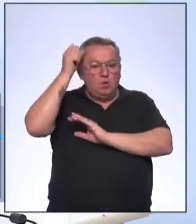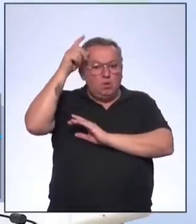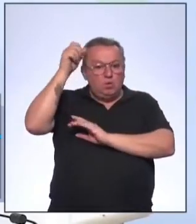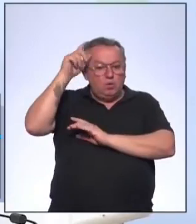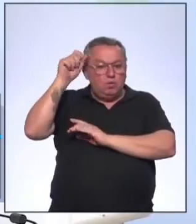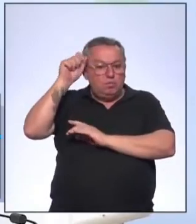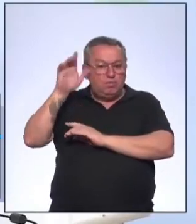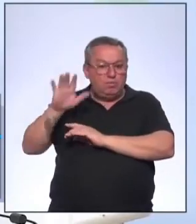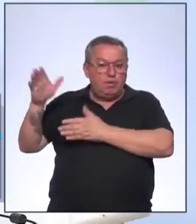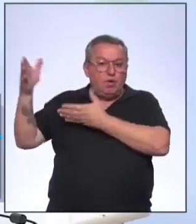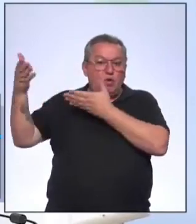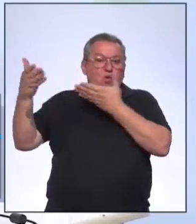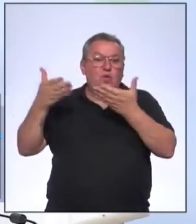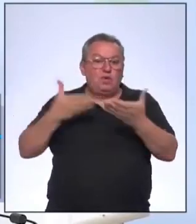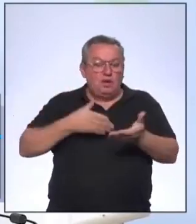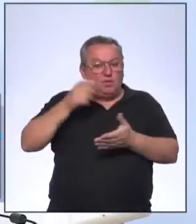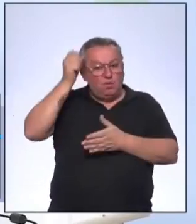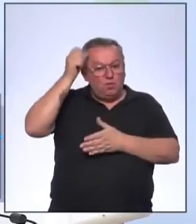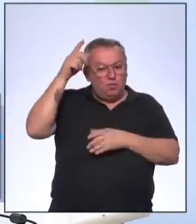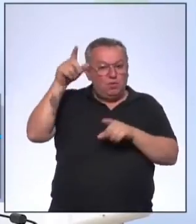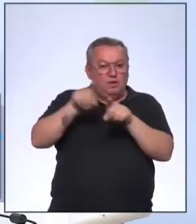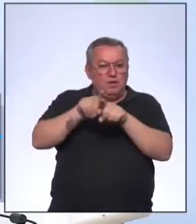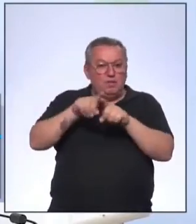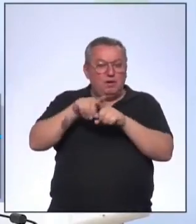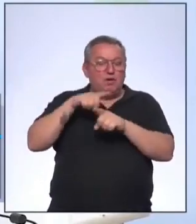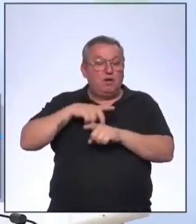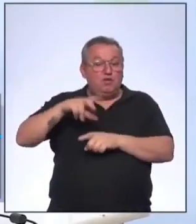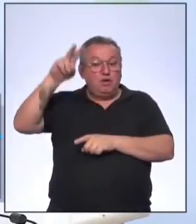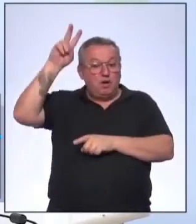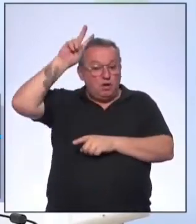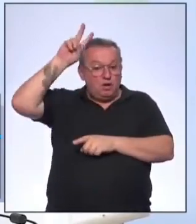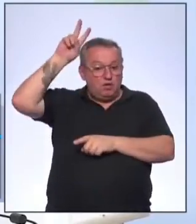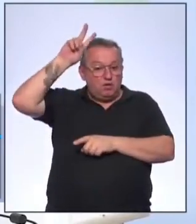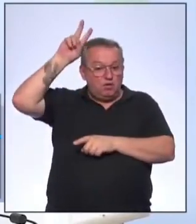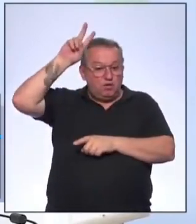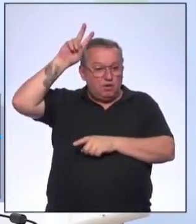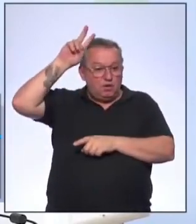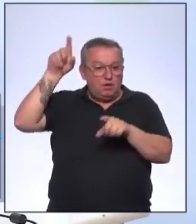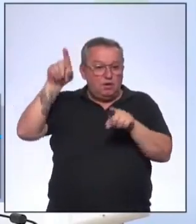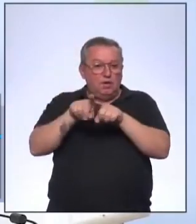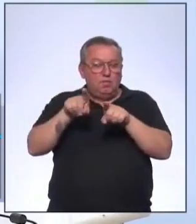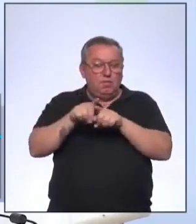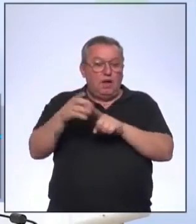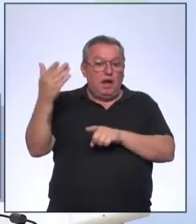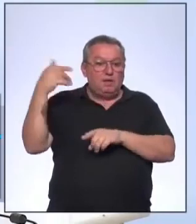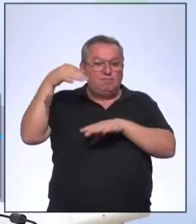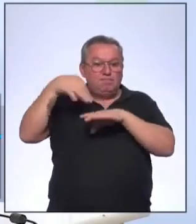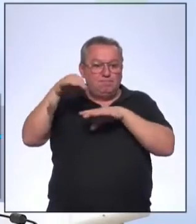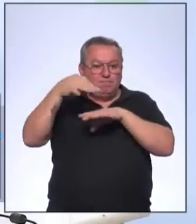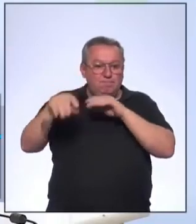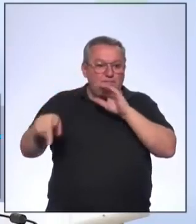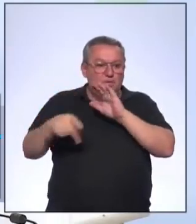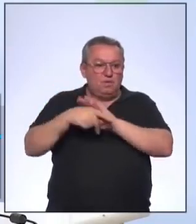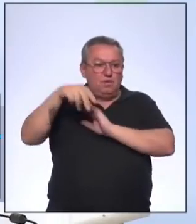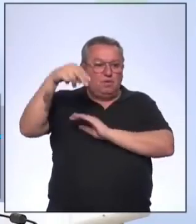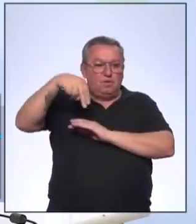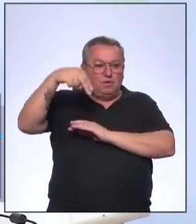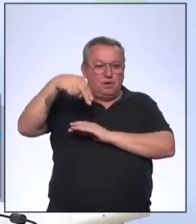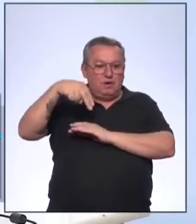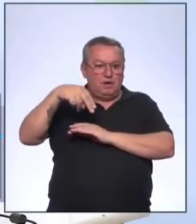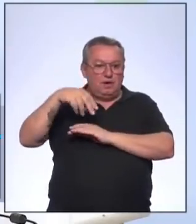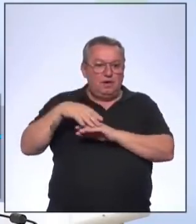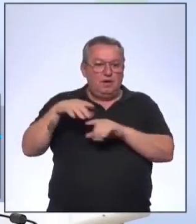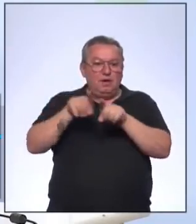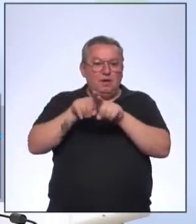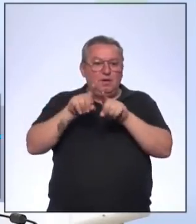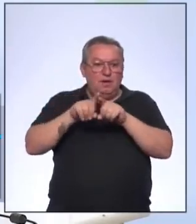africanos trouxeram a sua cultura, né, como já tínhamos dos indígenas, né, o algodão também na questão, aí, principalmente na região Nordeste, que também era